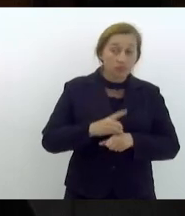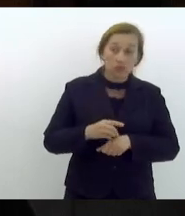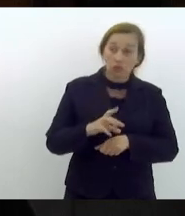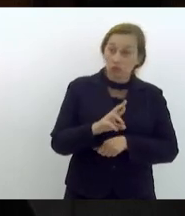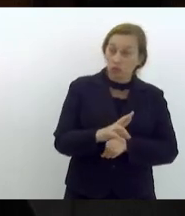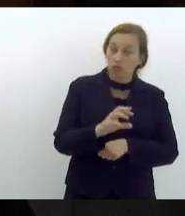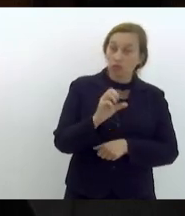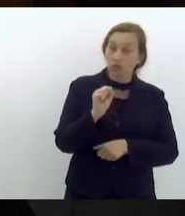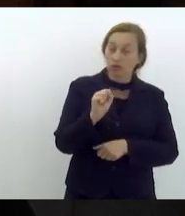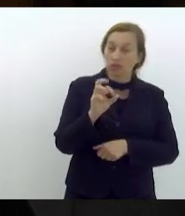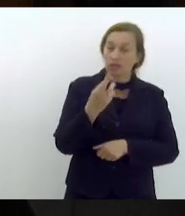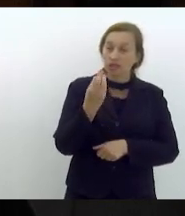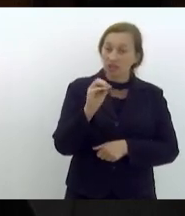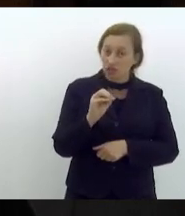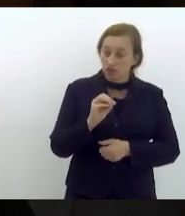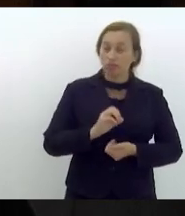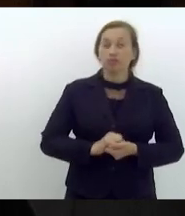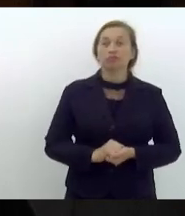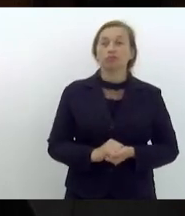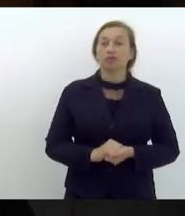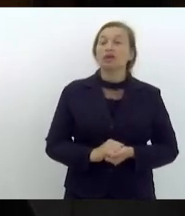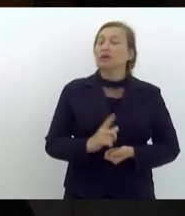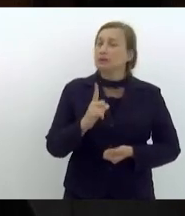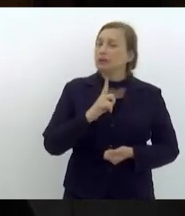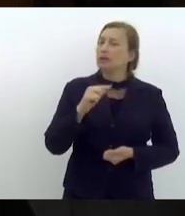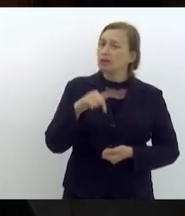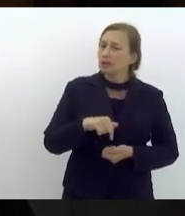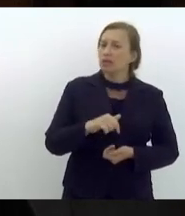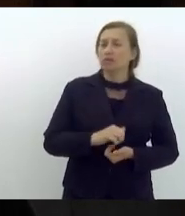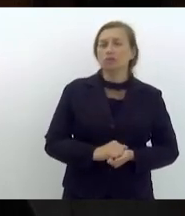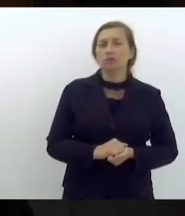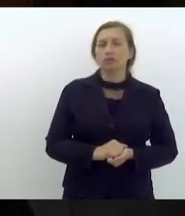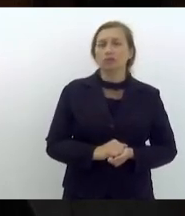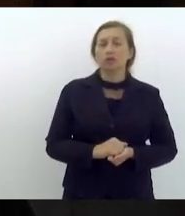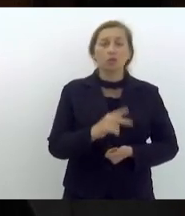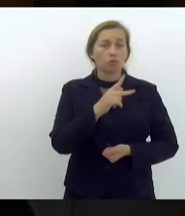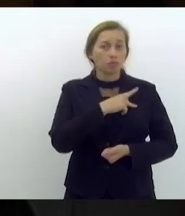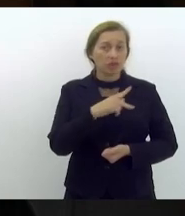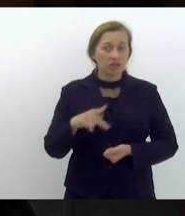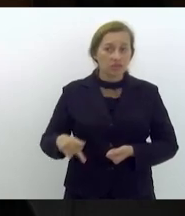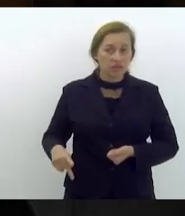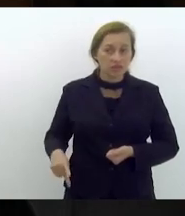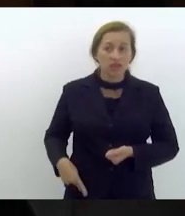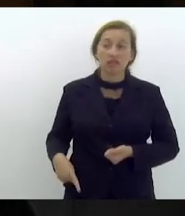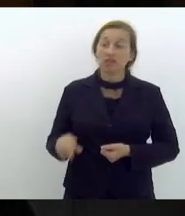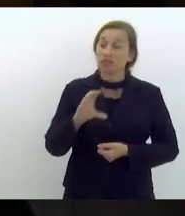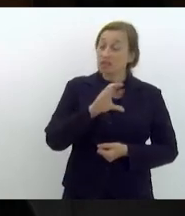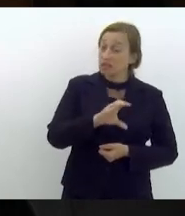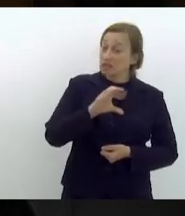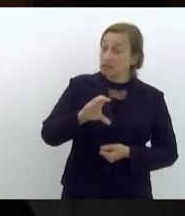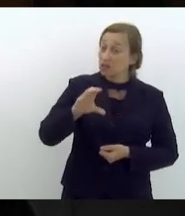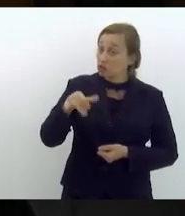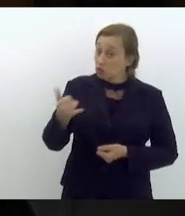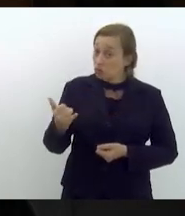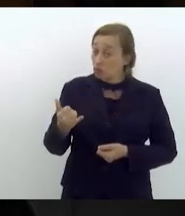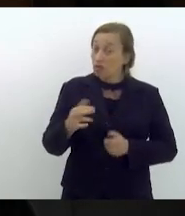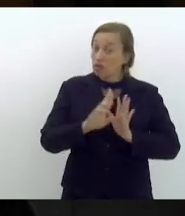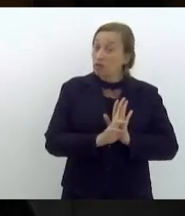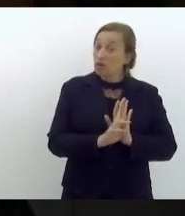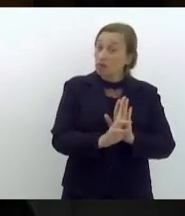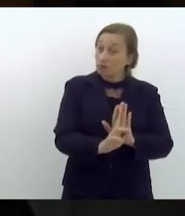Serginho e tem aqui o presidente da ccj que